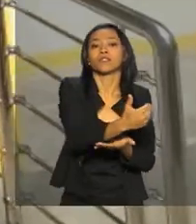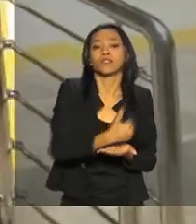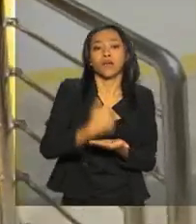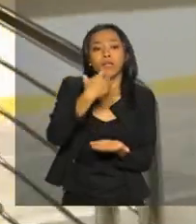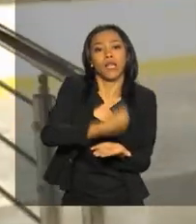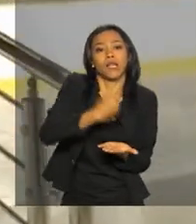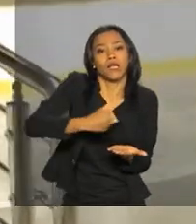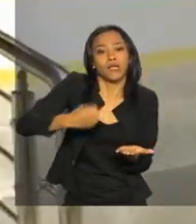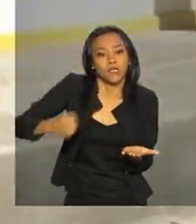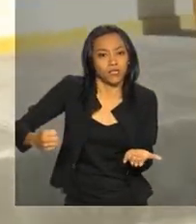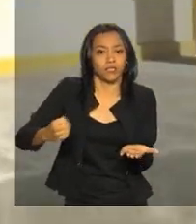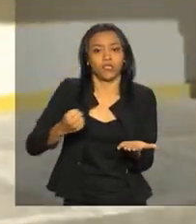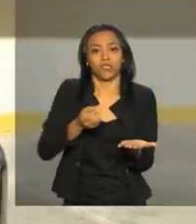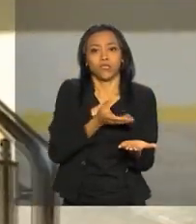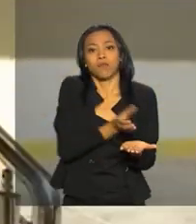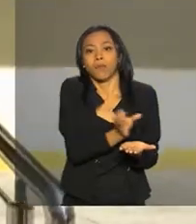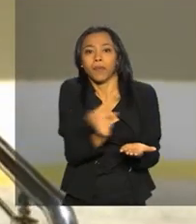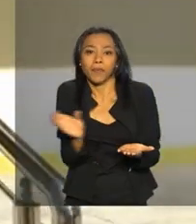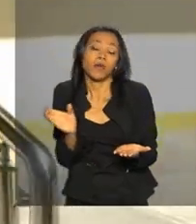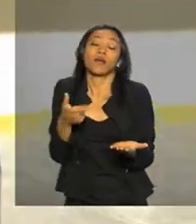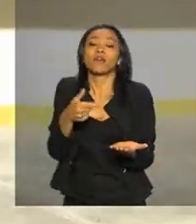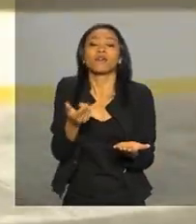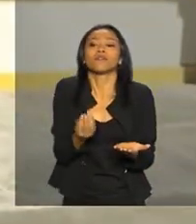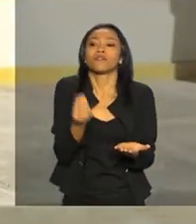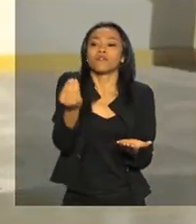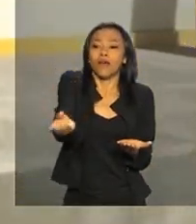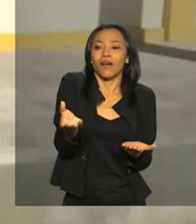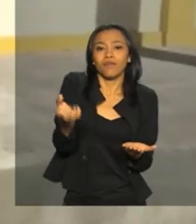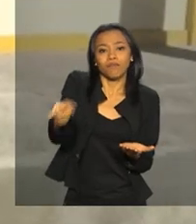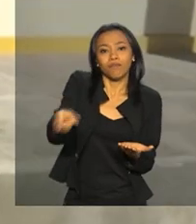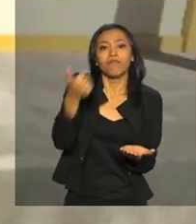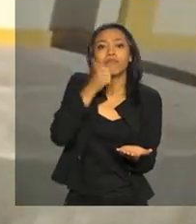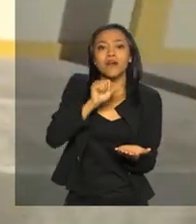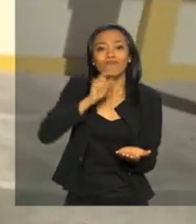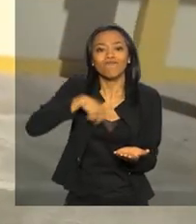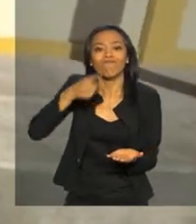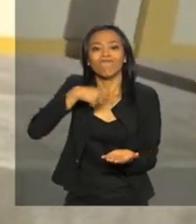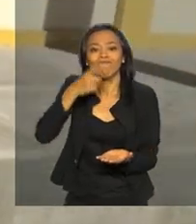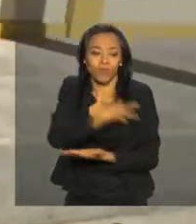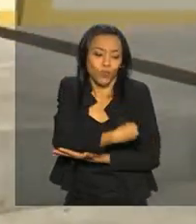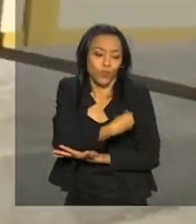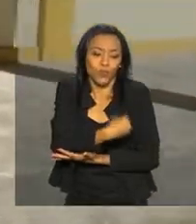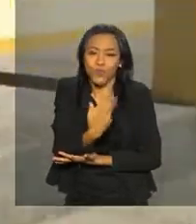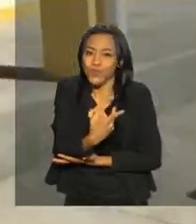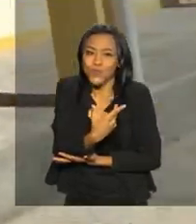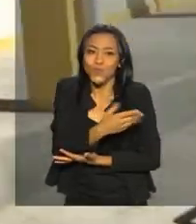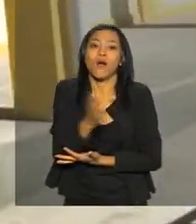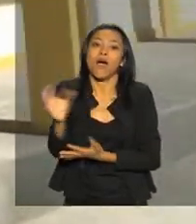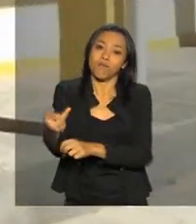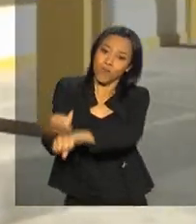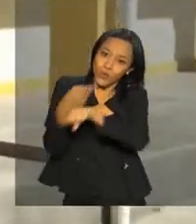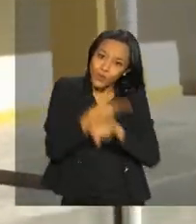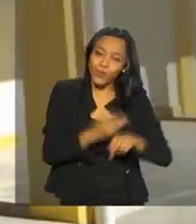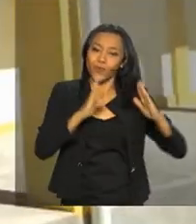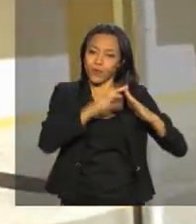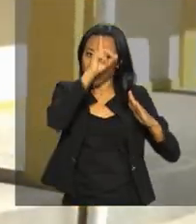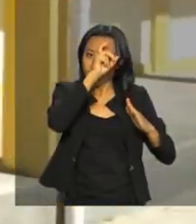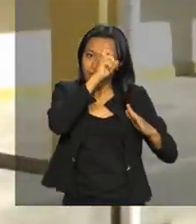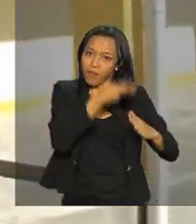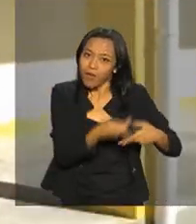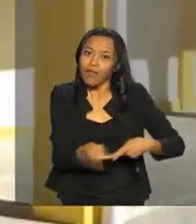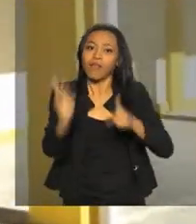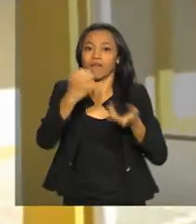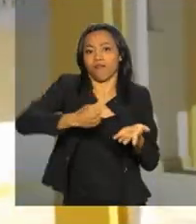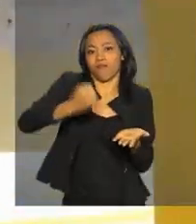vai começar a repassar esse leite para as mães que precisam, que tem alguma dificuldade. O Brasil, além de apoiar a estruturação desse